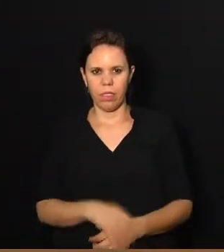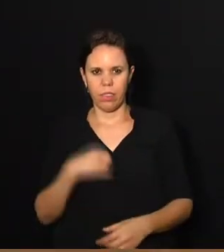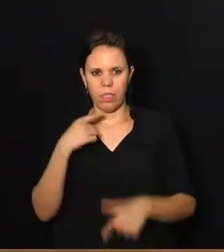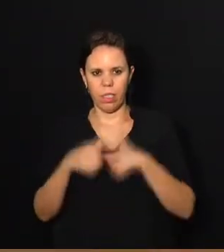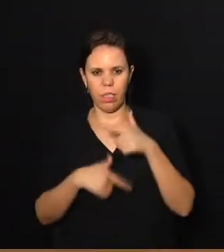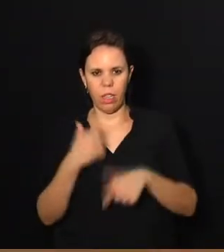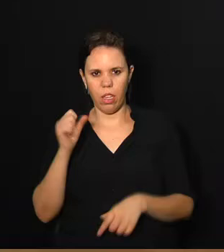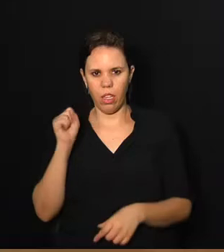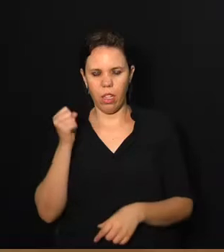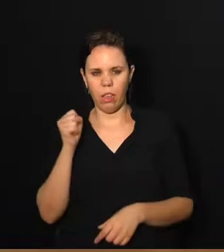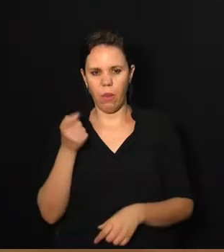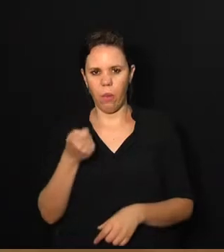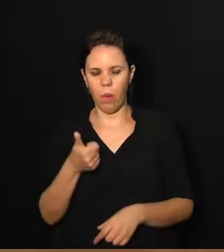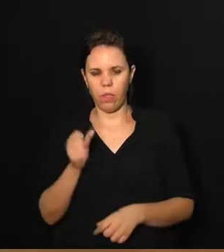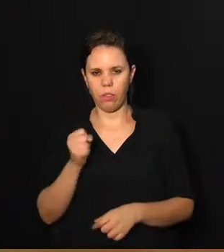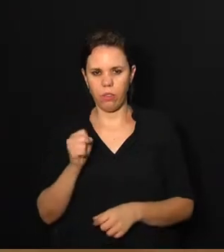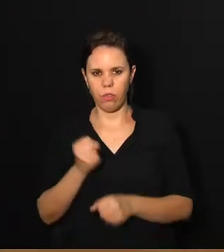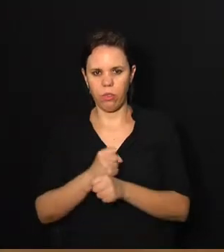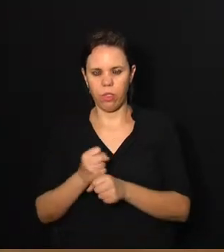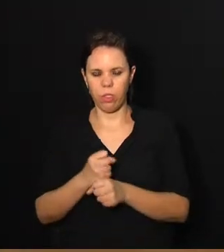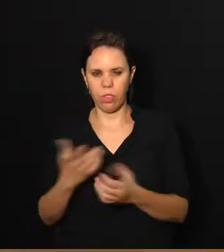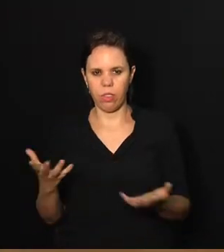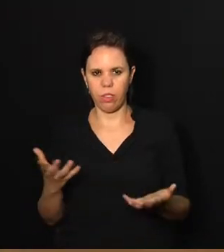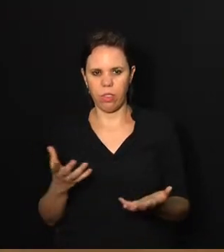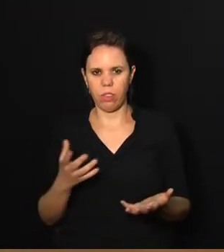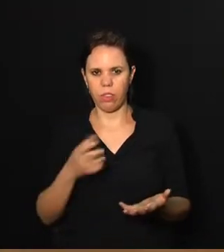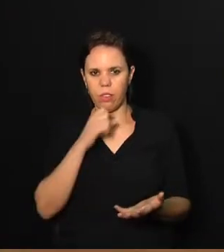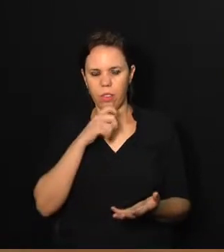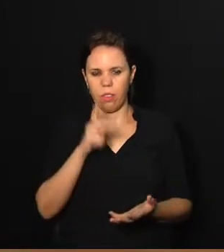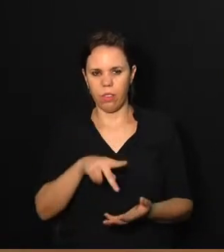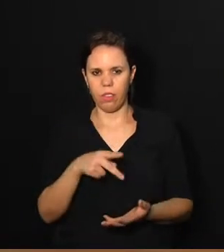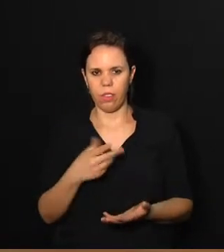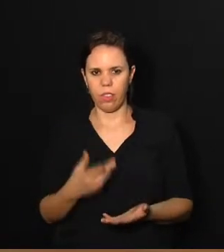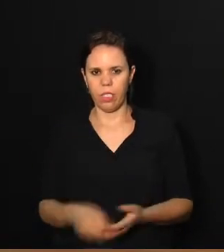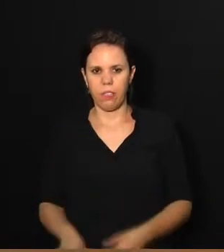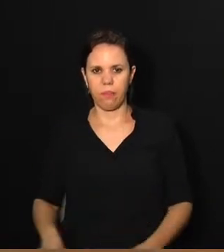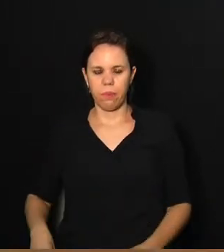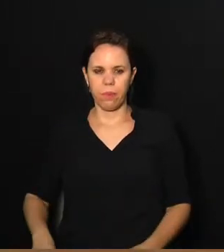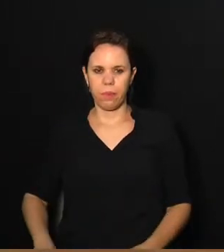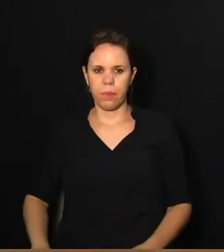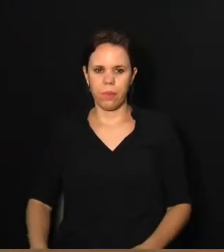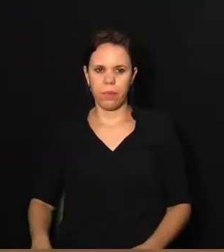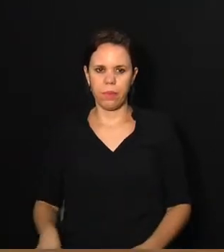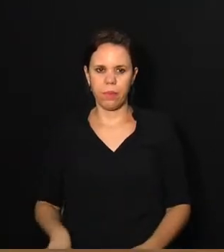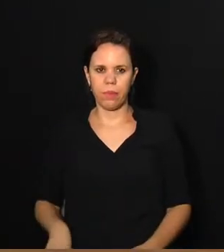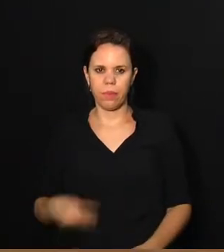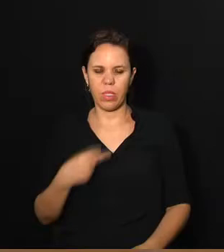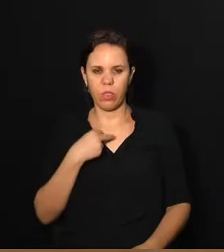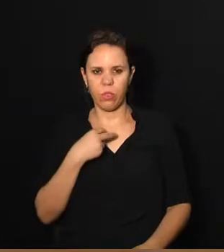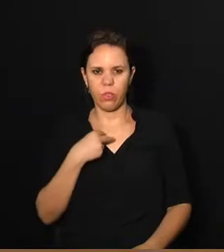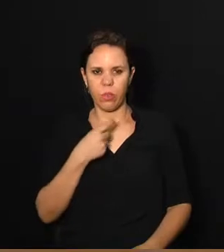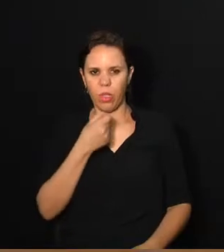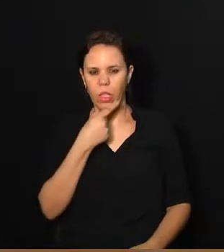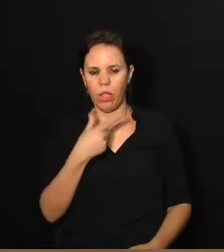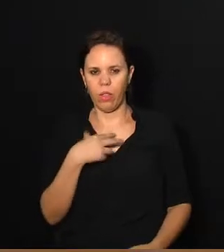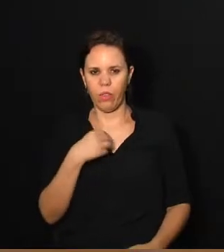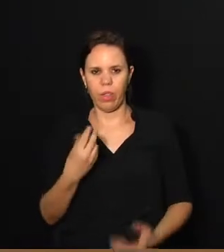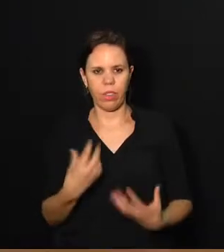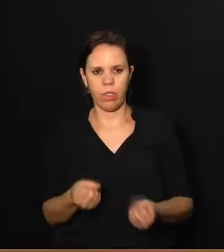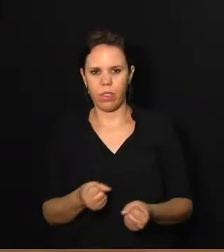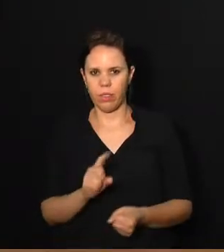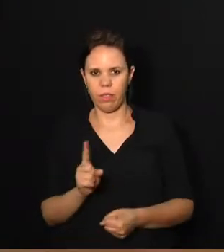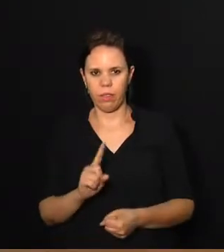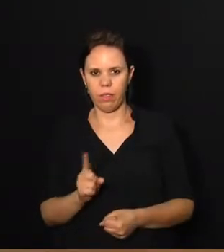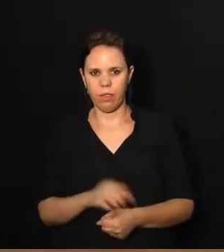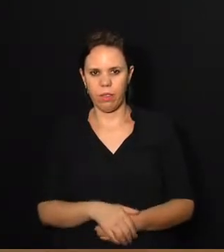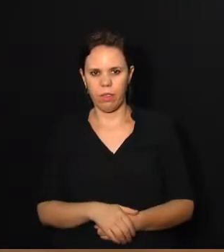trabalhei quase 8 anos com a idosa assim, né? E não podia dar calmante, porque os filhos não aceitavam,